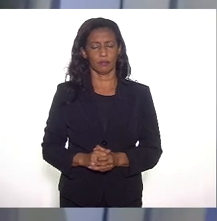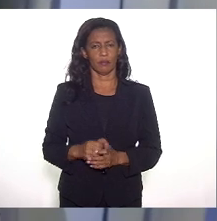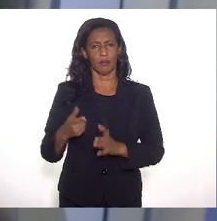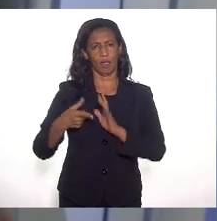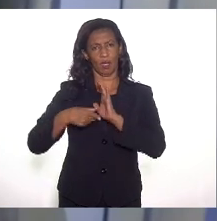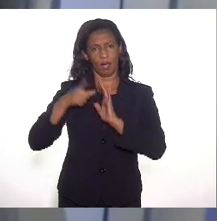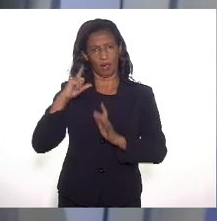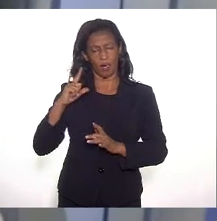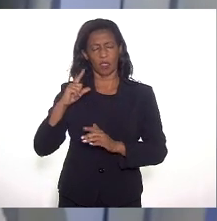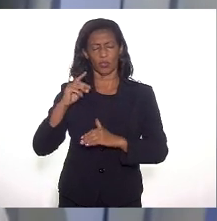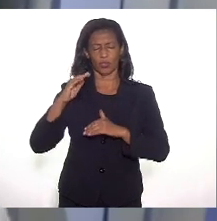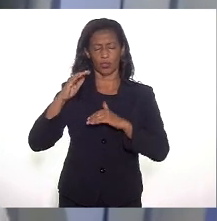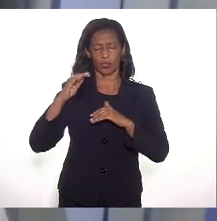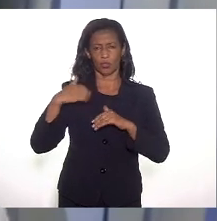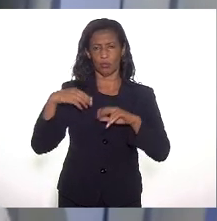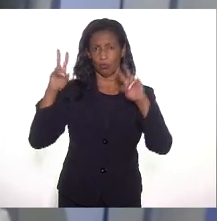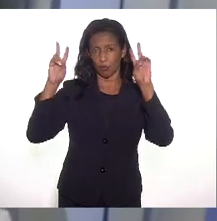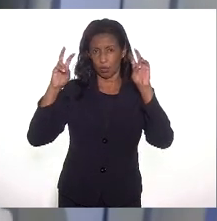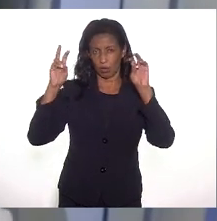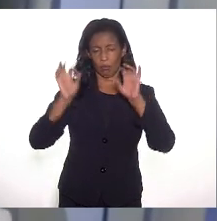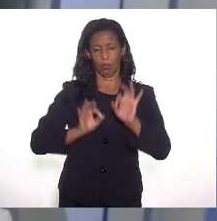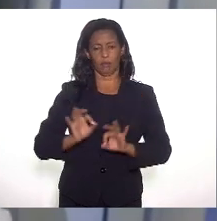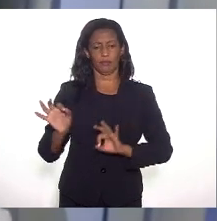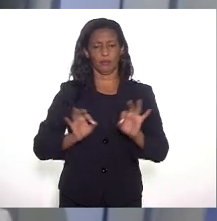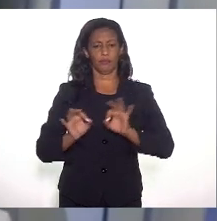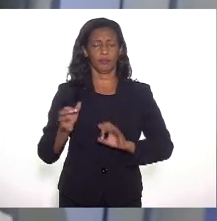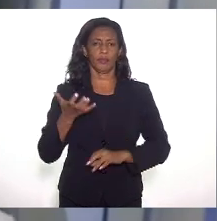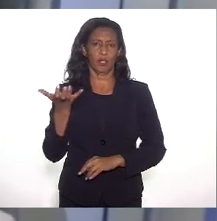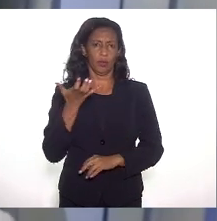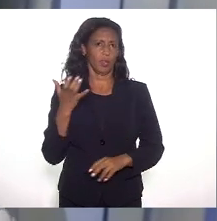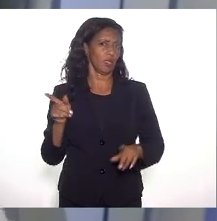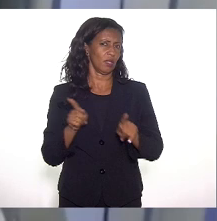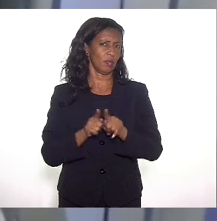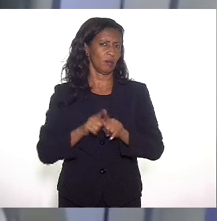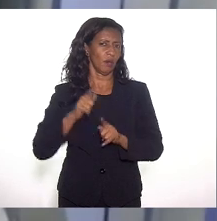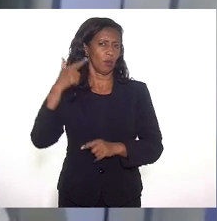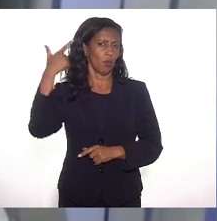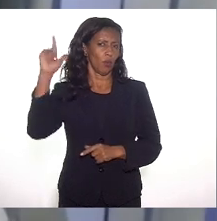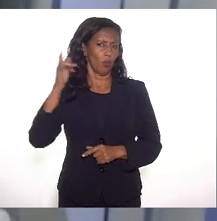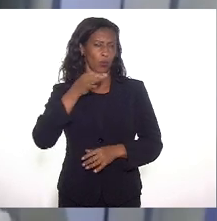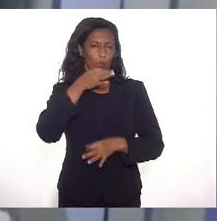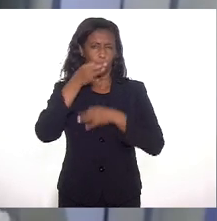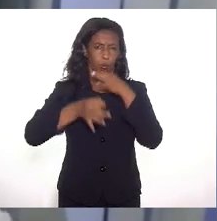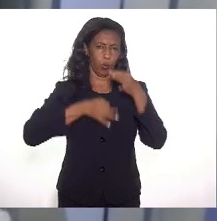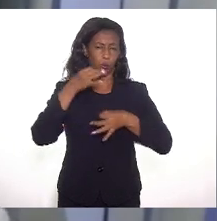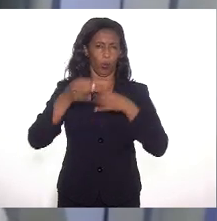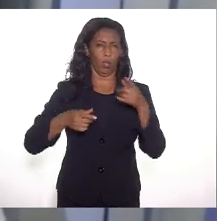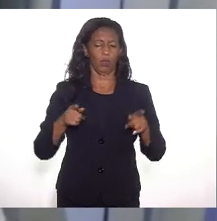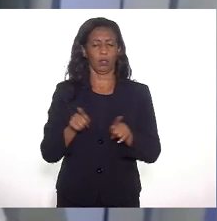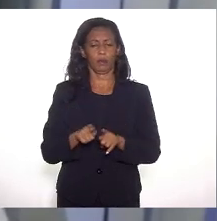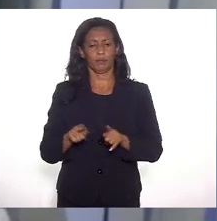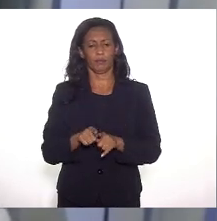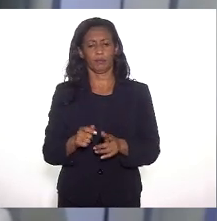antes de desenvolver o tema que preparei, na verdade, eu queria também fazer uma outra menção improvisada aqui,